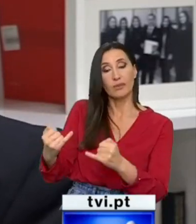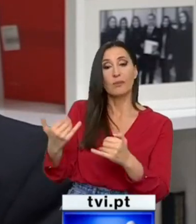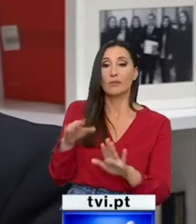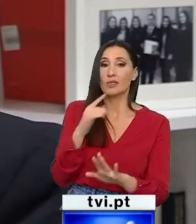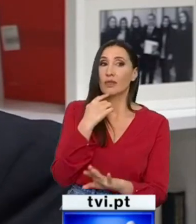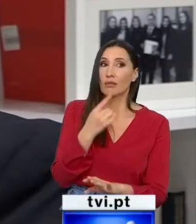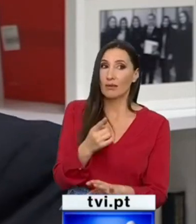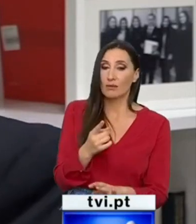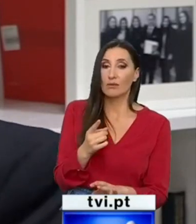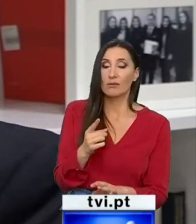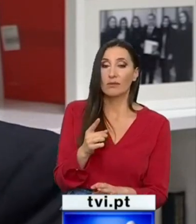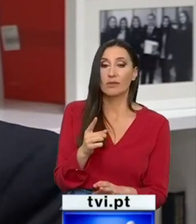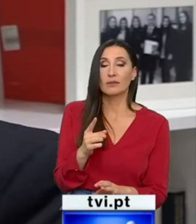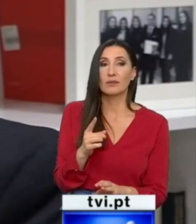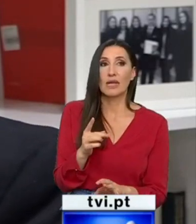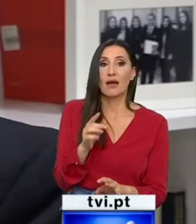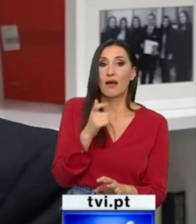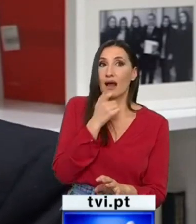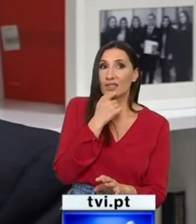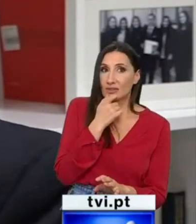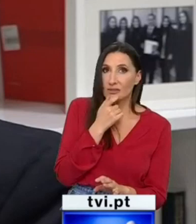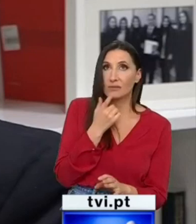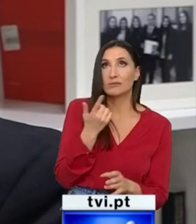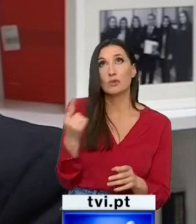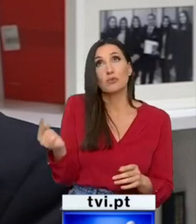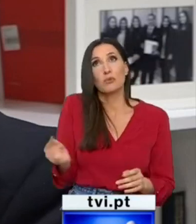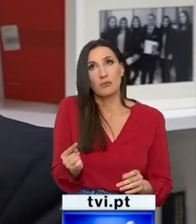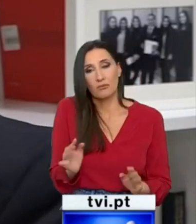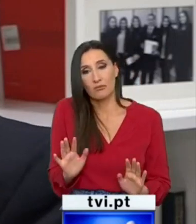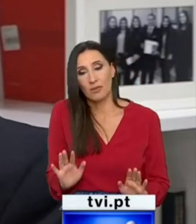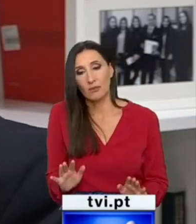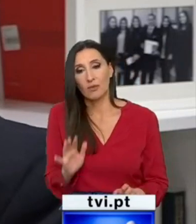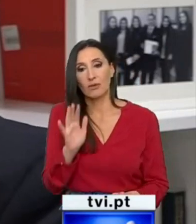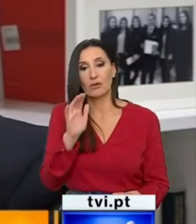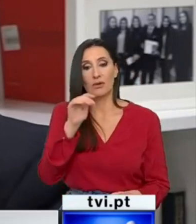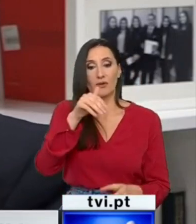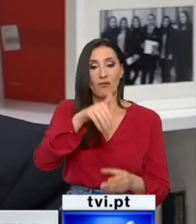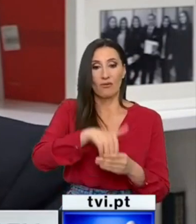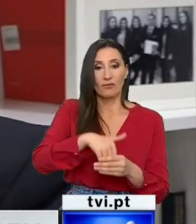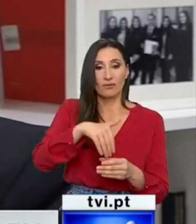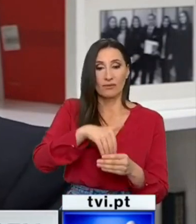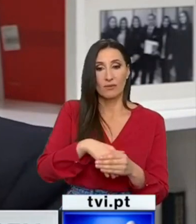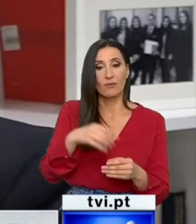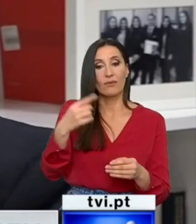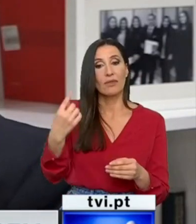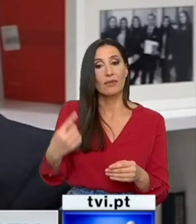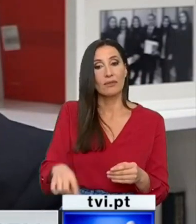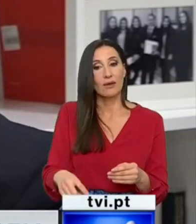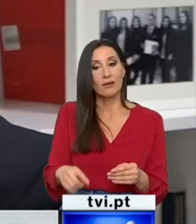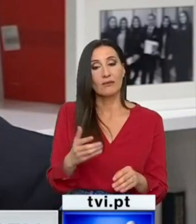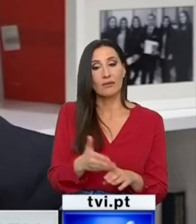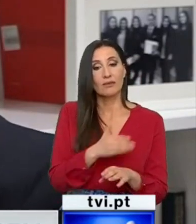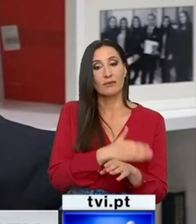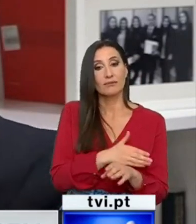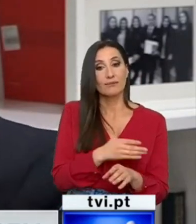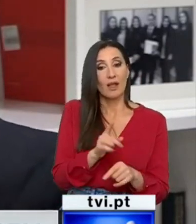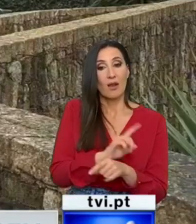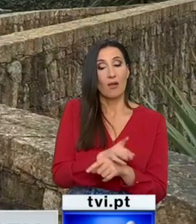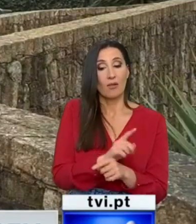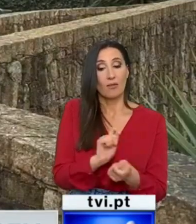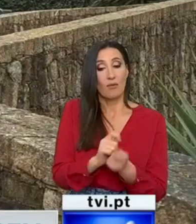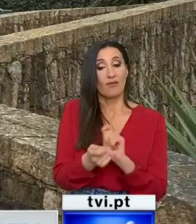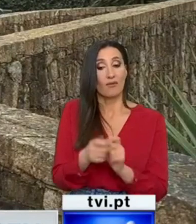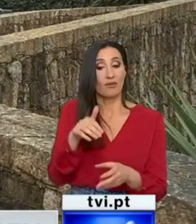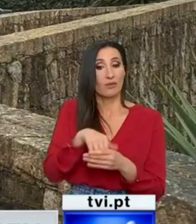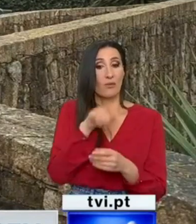volto-lhe a dizer, isso pressupunha que, pelo menos, a votação tivesse sido revogada ou